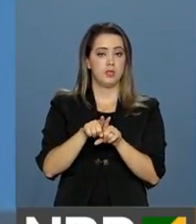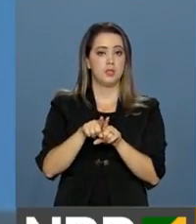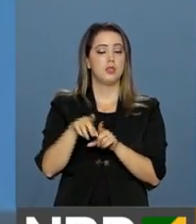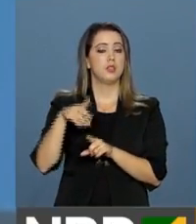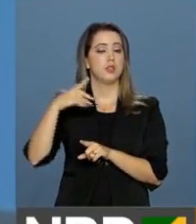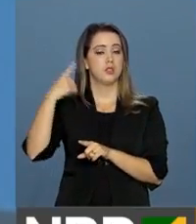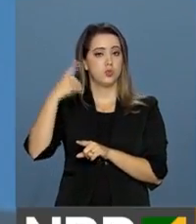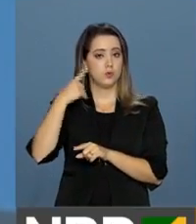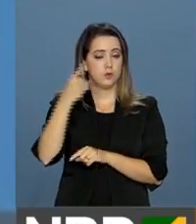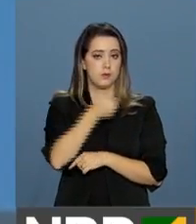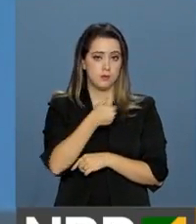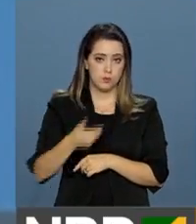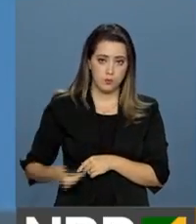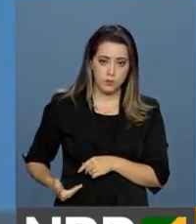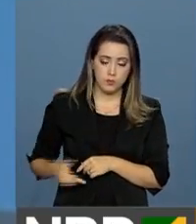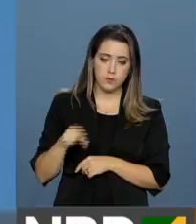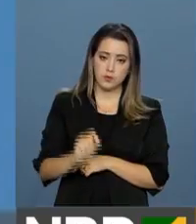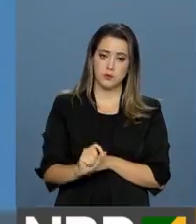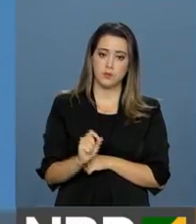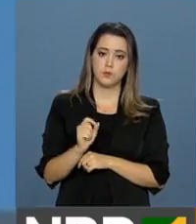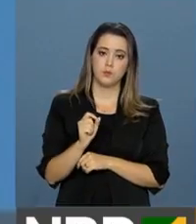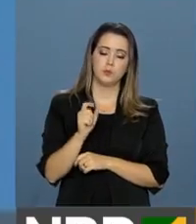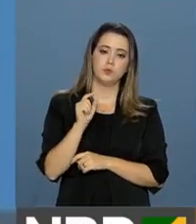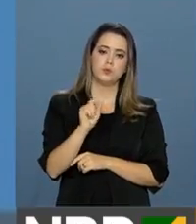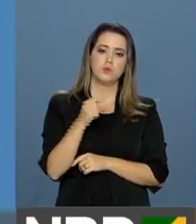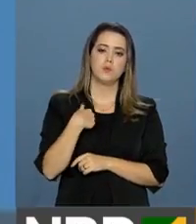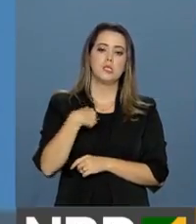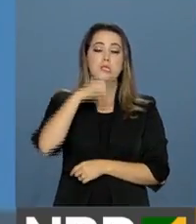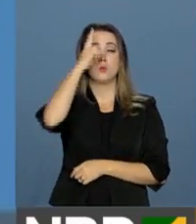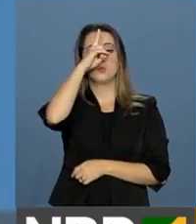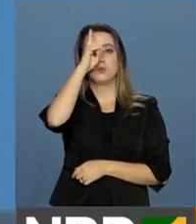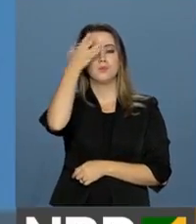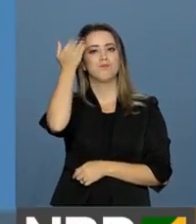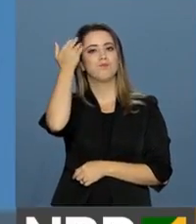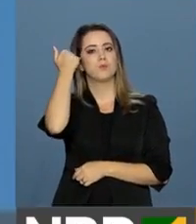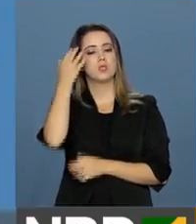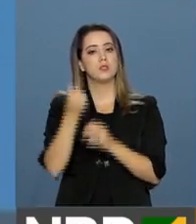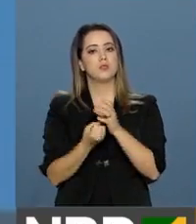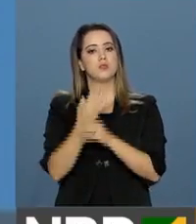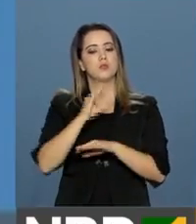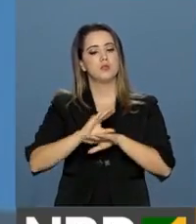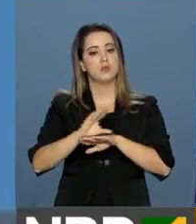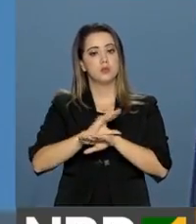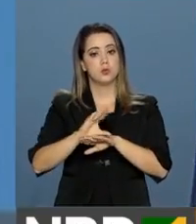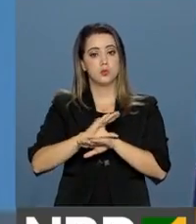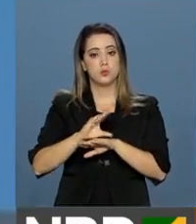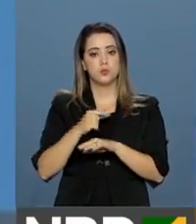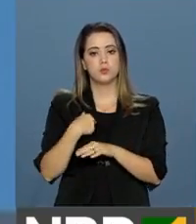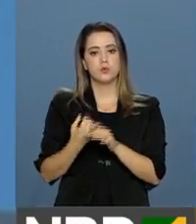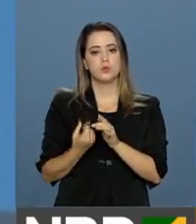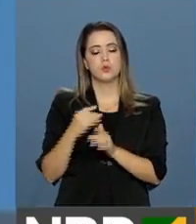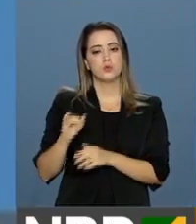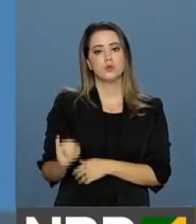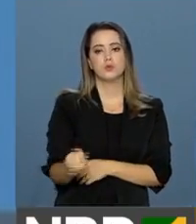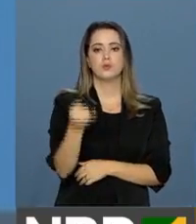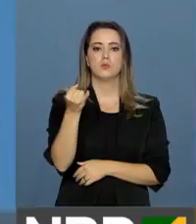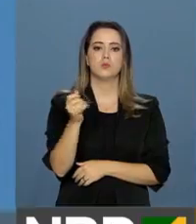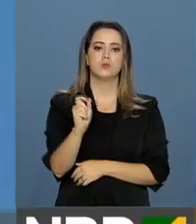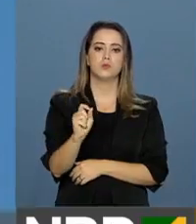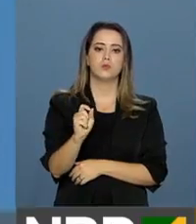recordo que na constituinte eu tive oportunidade como aqui foi mencionado - carlos mário velloso